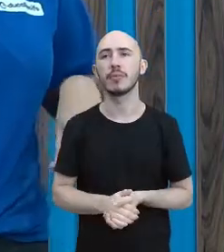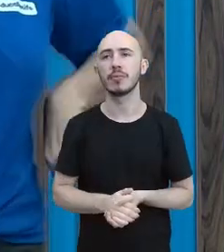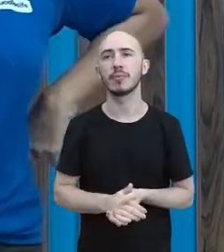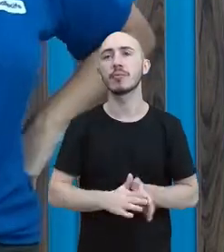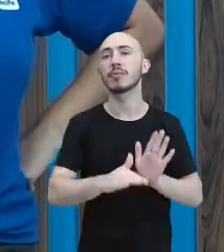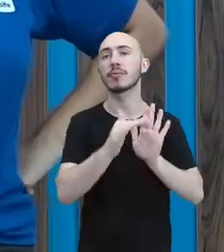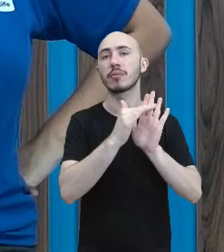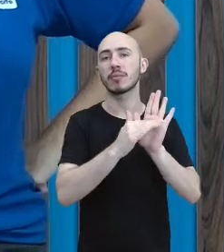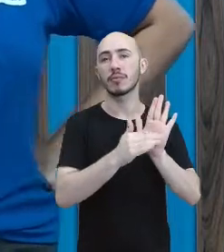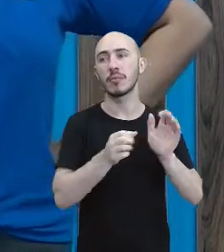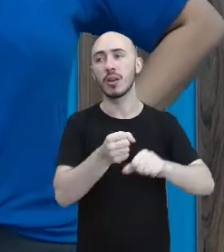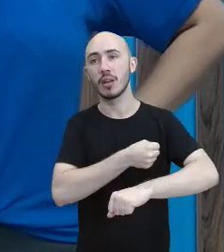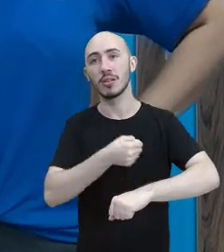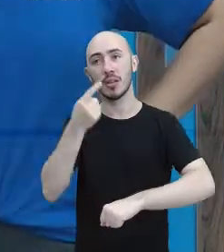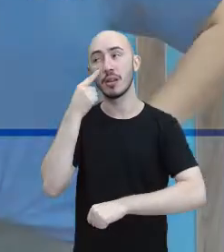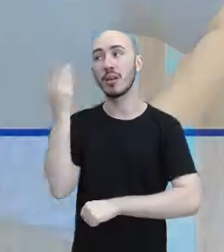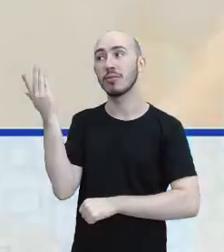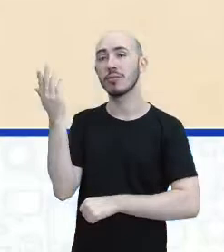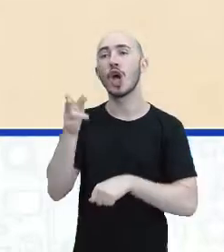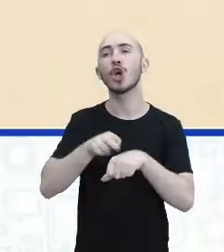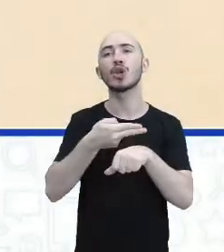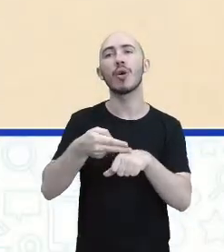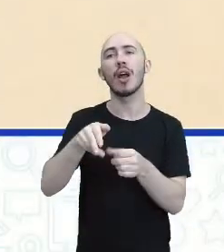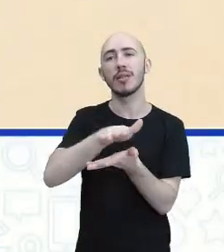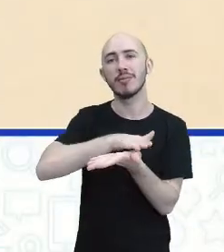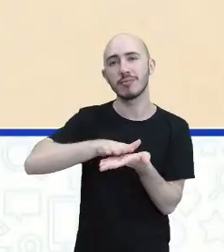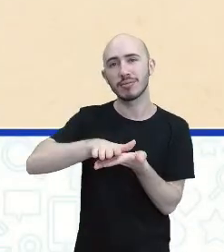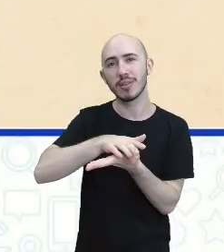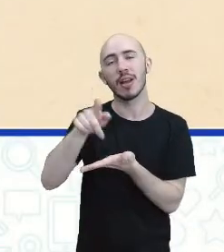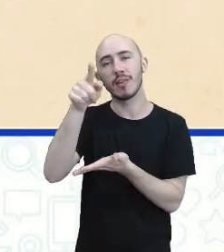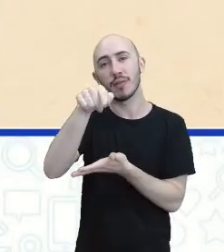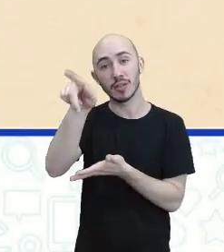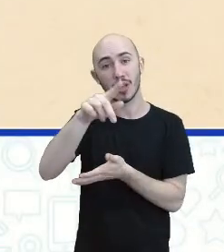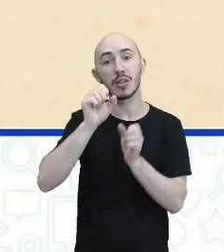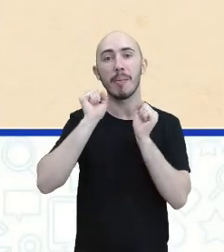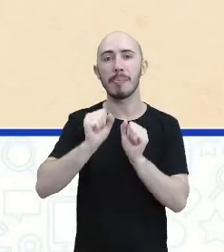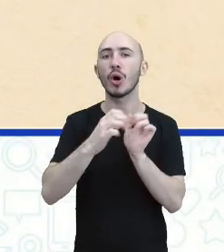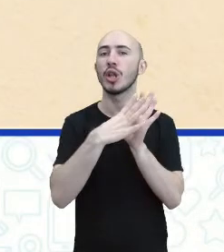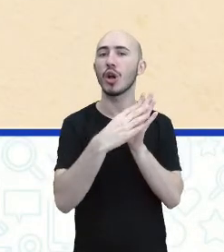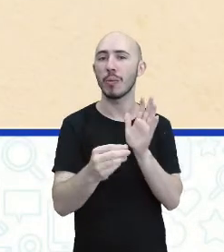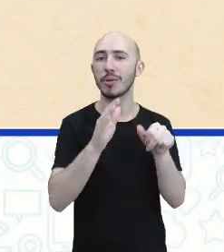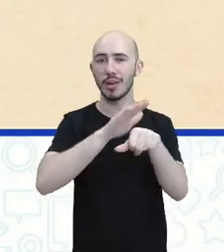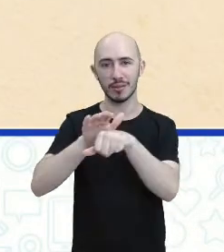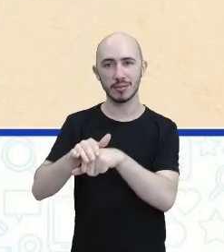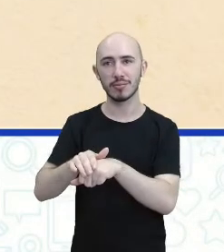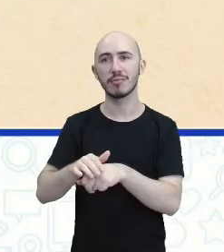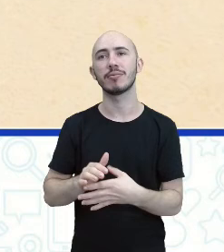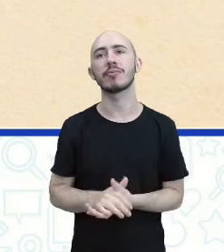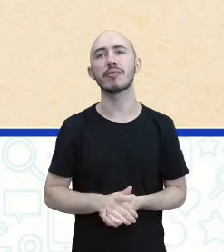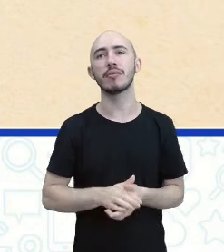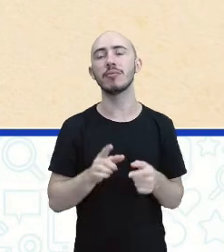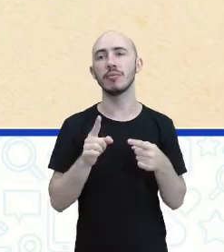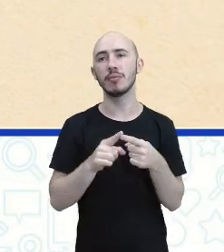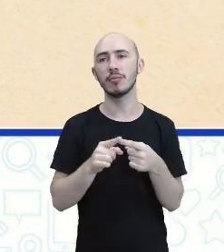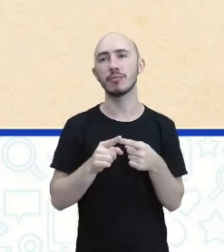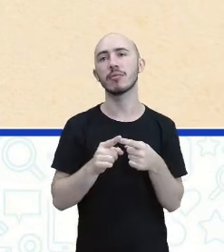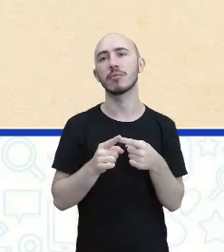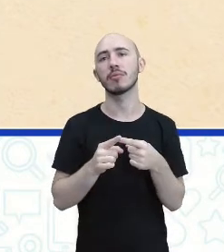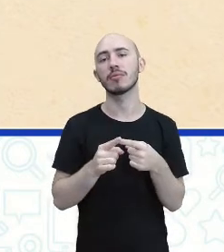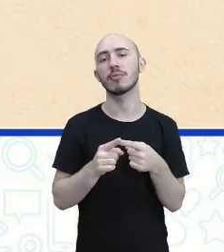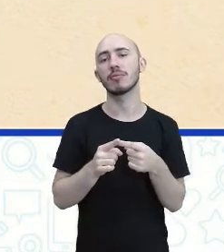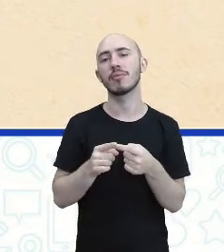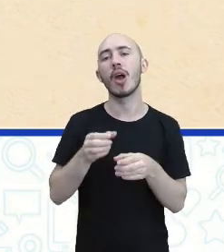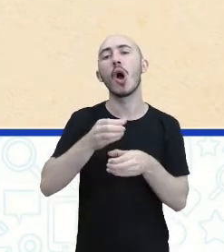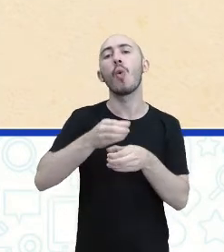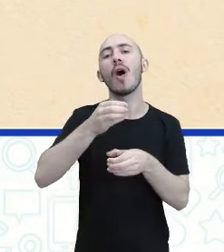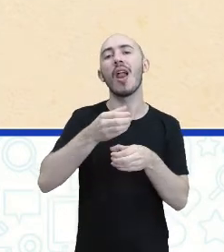aqui eu trouxe uma receita de brigadeiro que vocês podem, inclusive, reproduzir. Ó, ingredientes: uma lata de leite condensado, uma colher